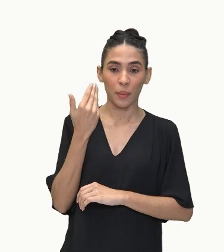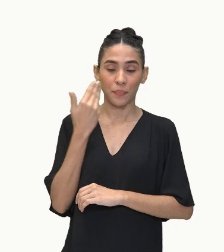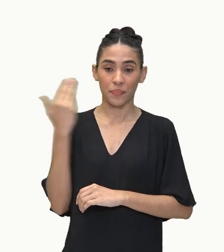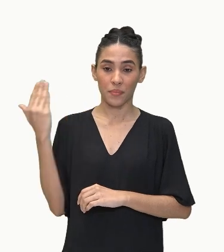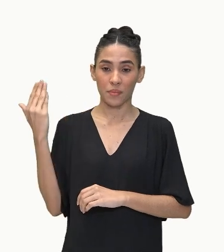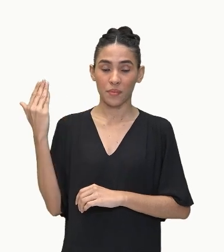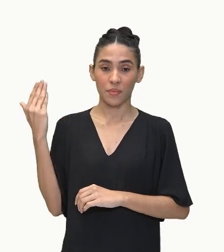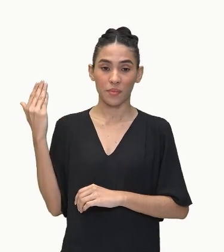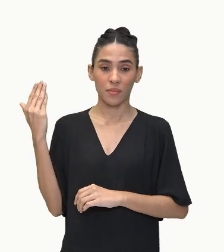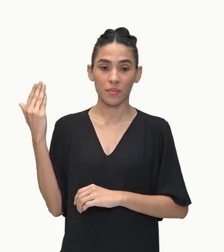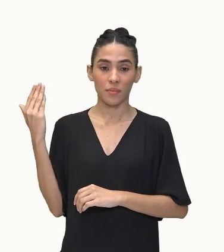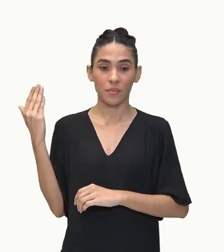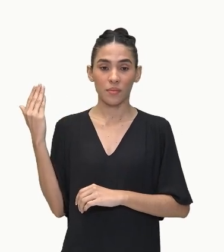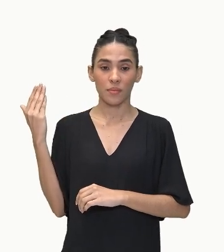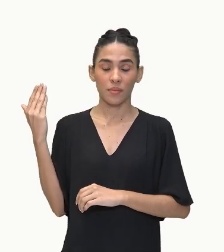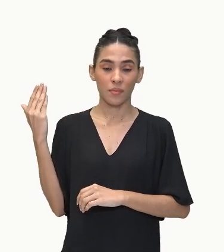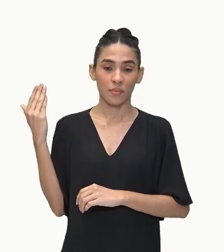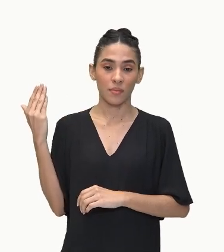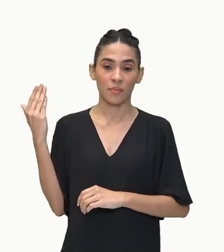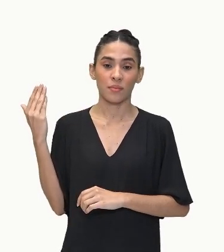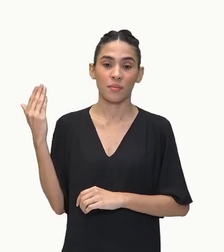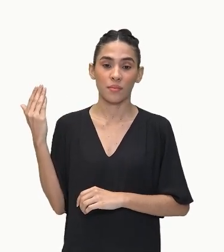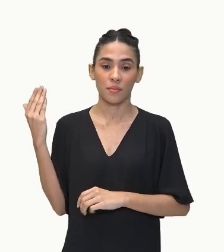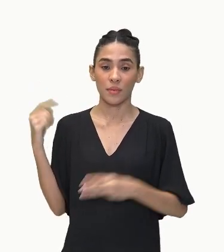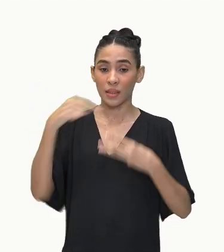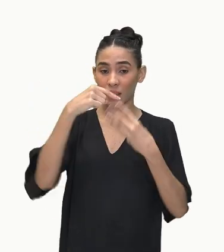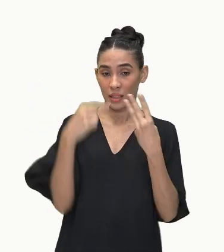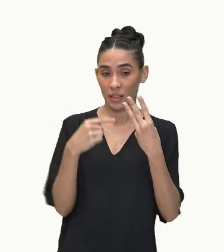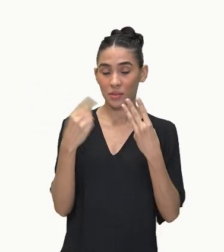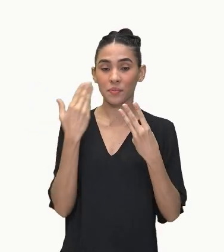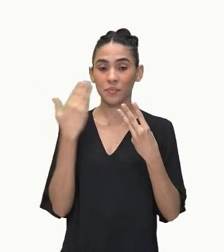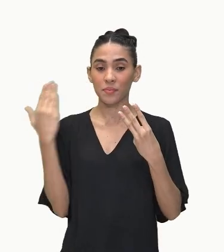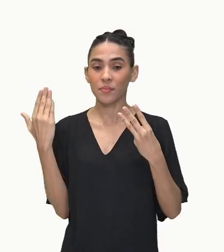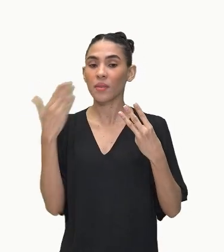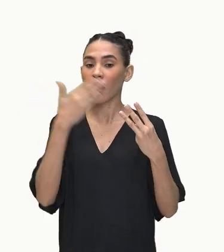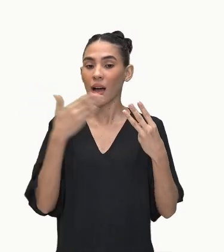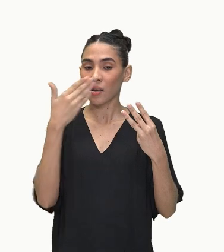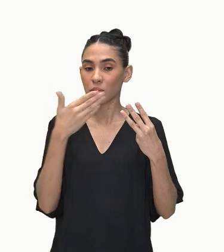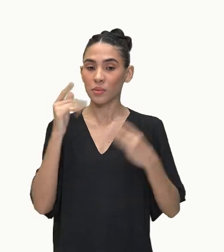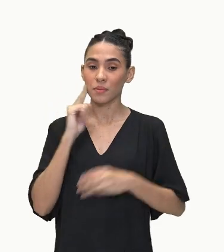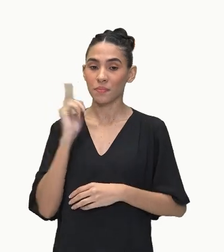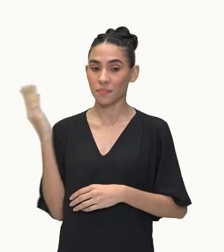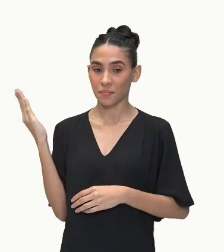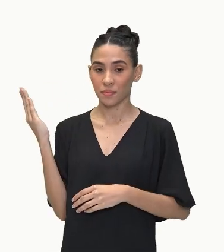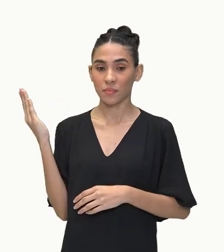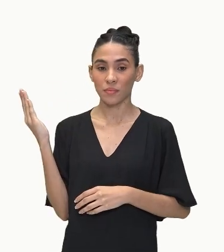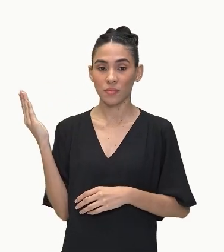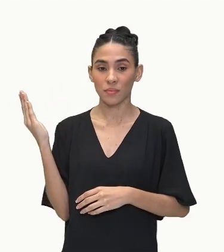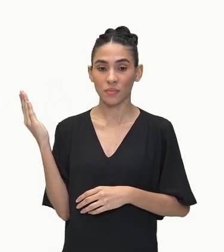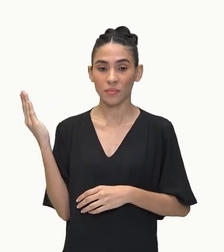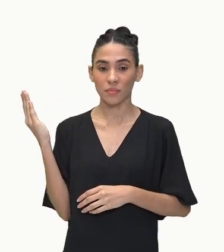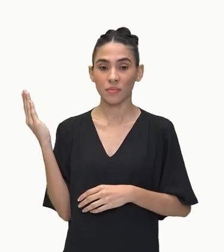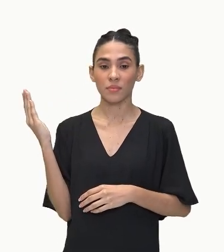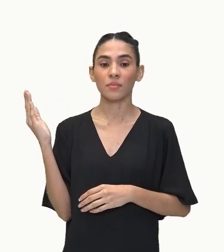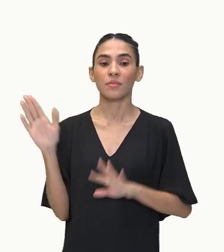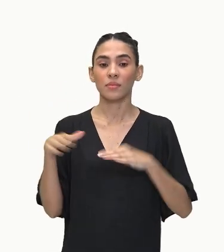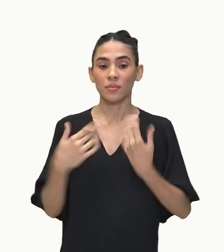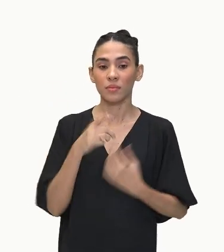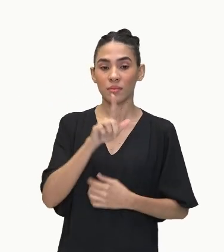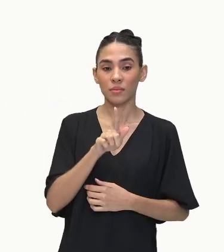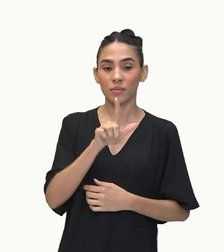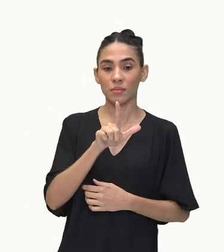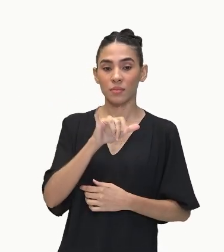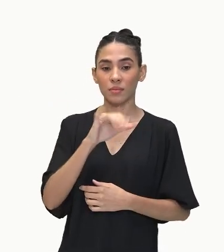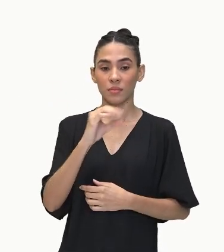A glicose, frutose e galactose, né? A glicose é